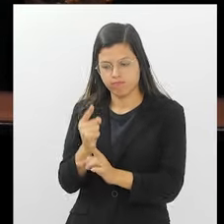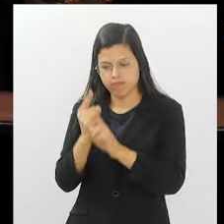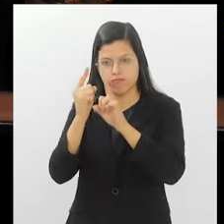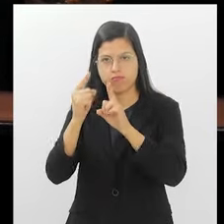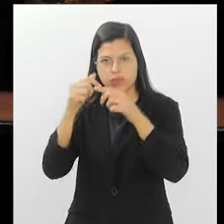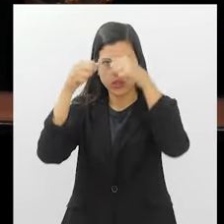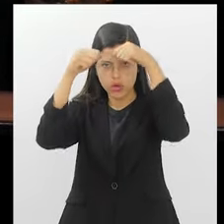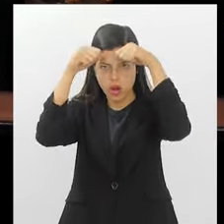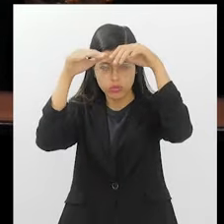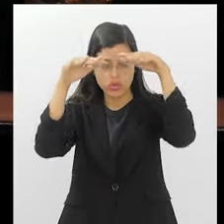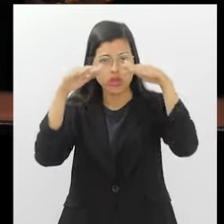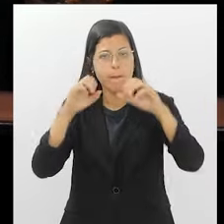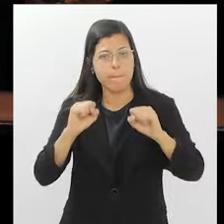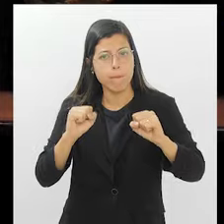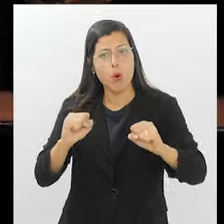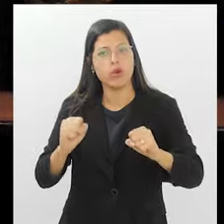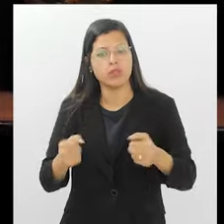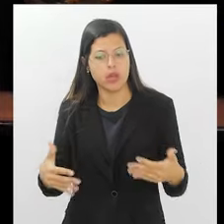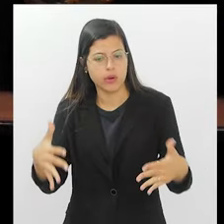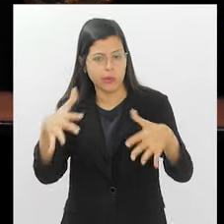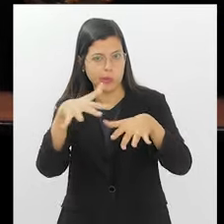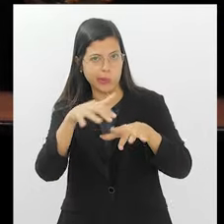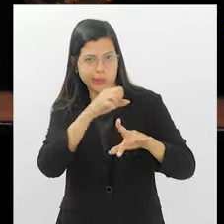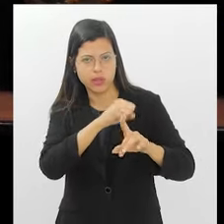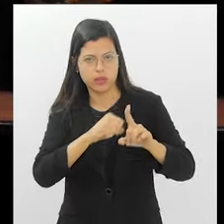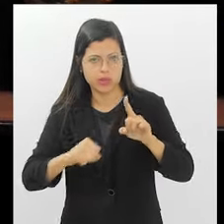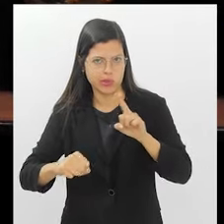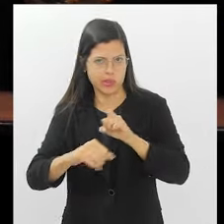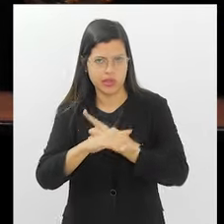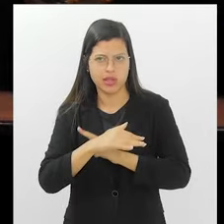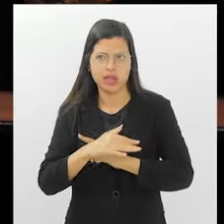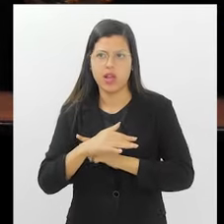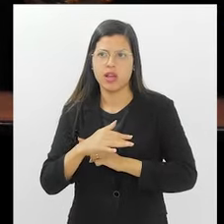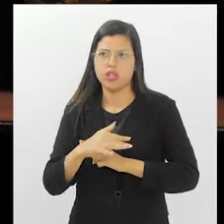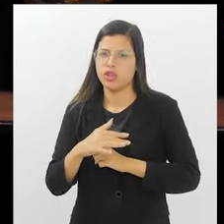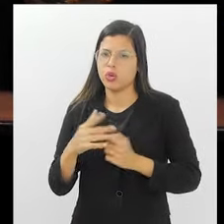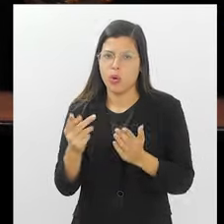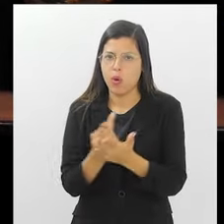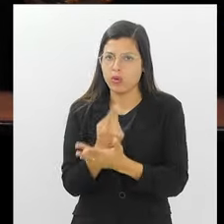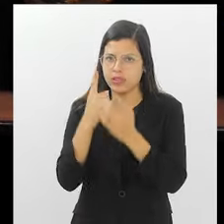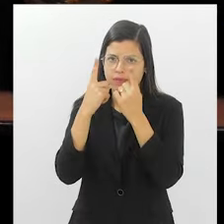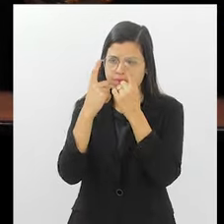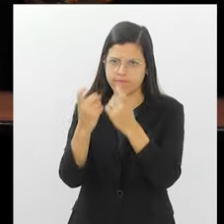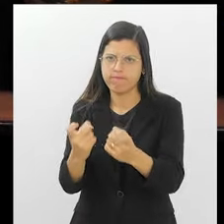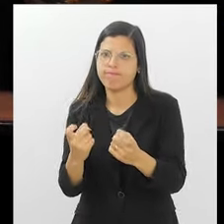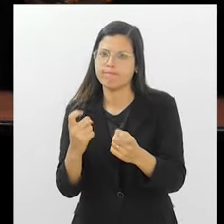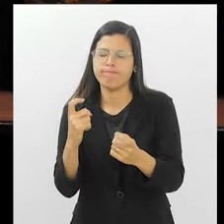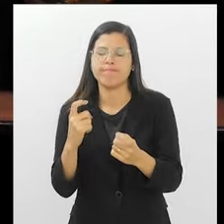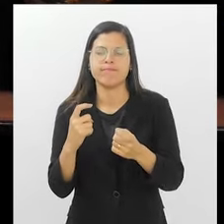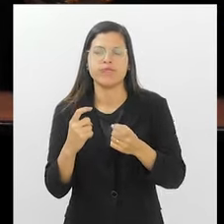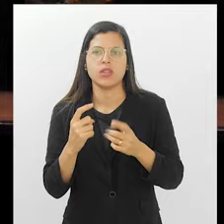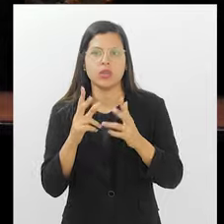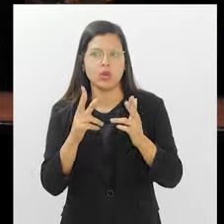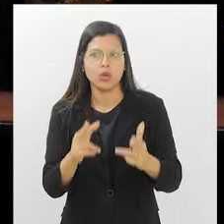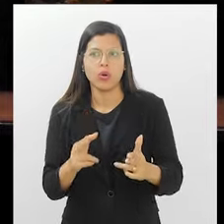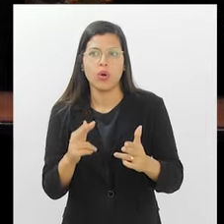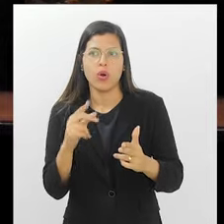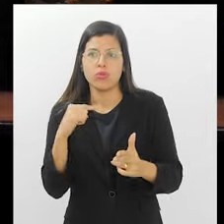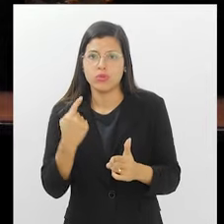TEA possam ser incluídas na sociedade e não serem novas vítimas de violência, como nós estamos